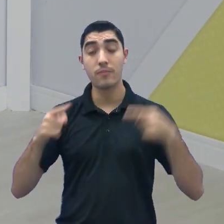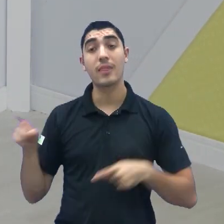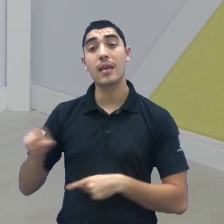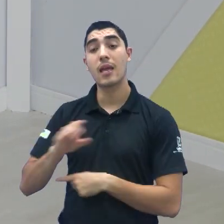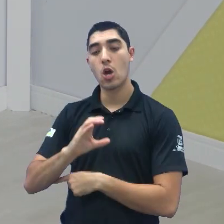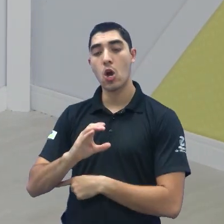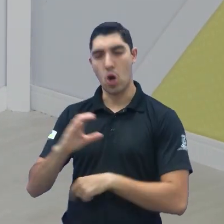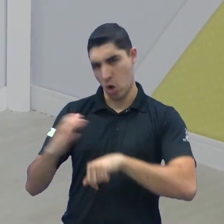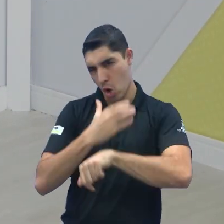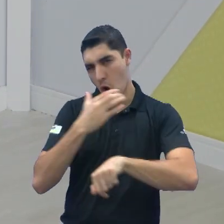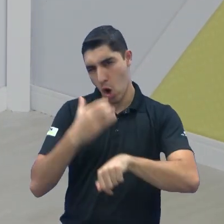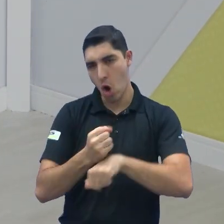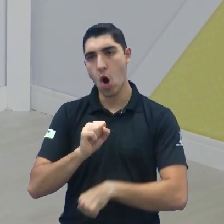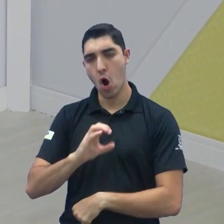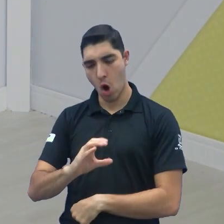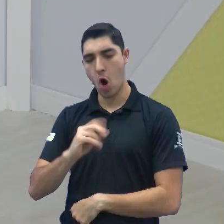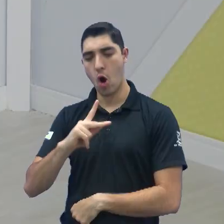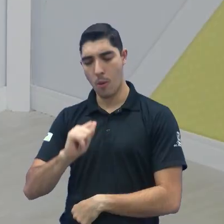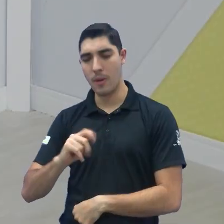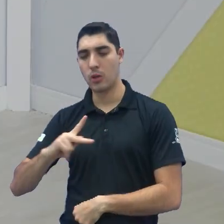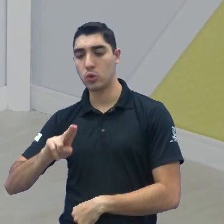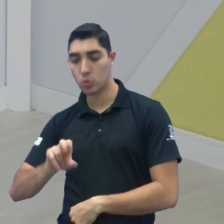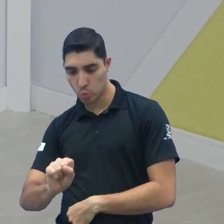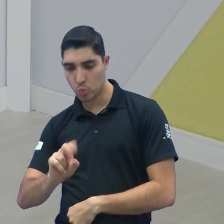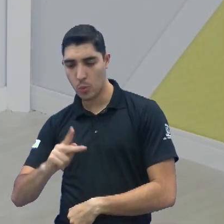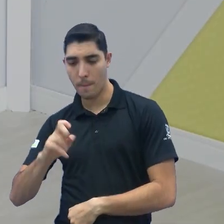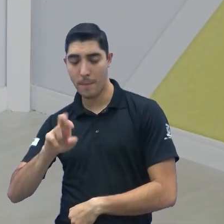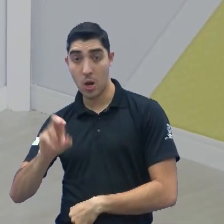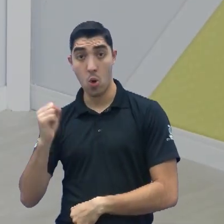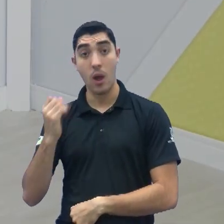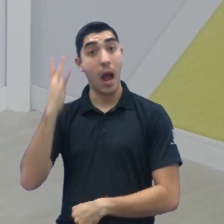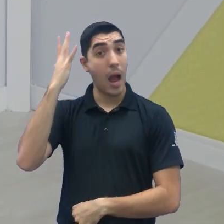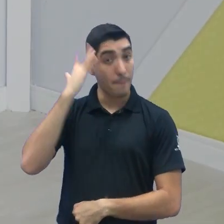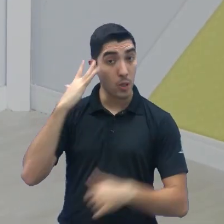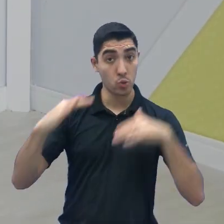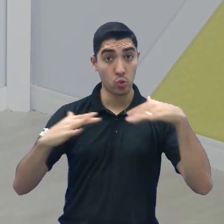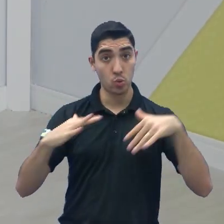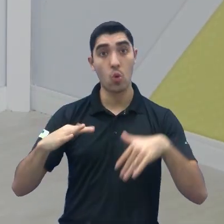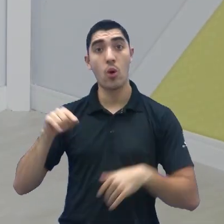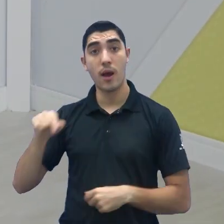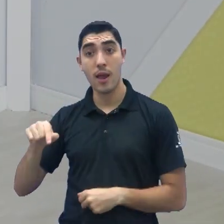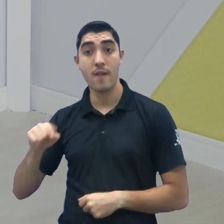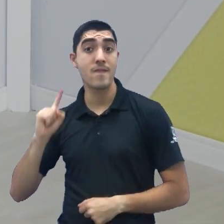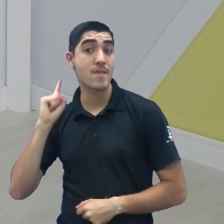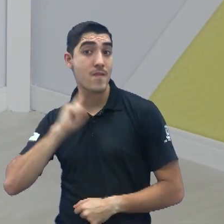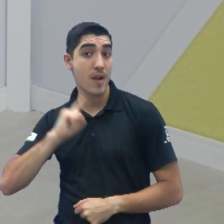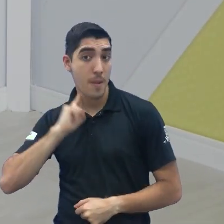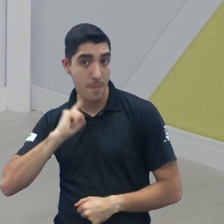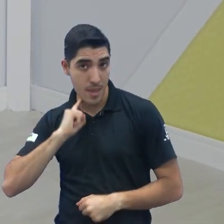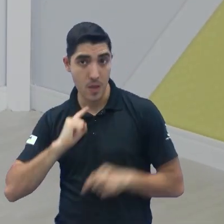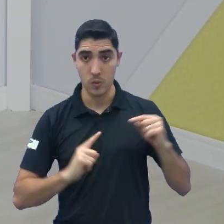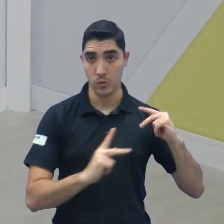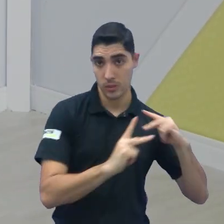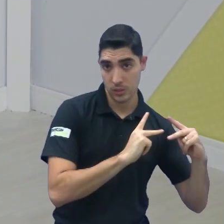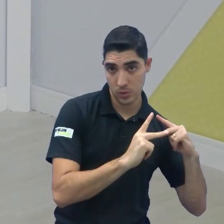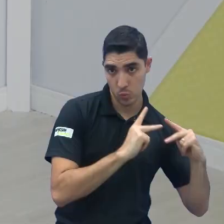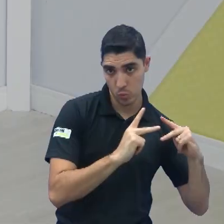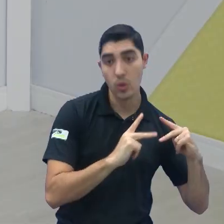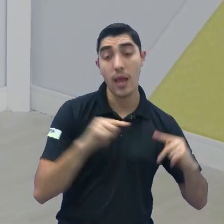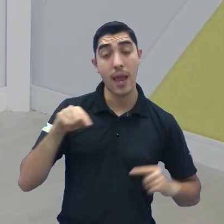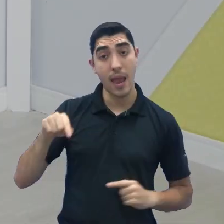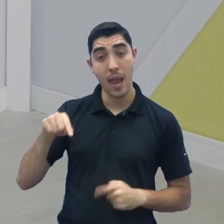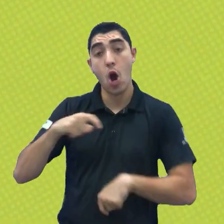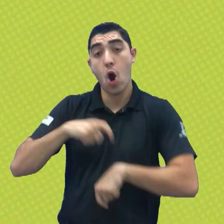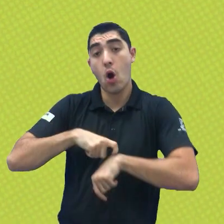como eu disse, olha aqui, ó, já começa amanhã, jogo isolado, São José, 7 da noite no ginásio do Maracanãzinho, o Flamengo recebe a equipe do São